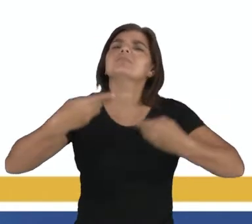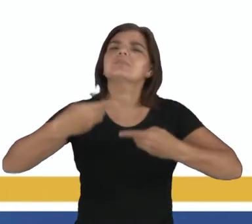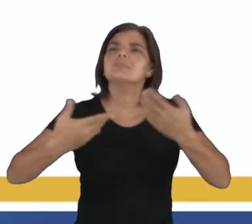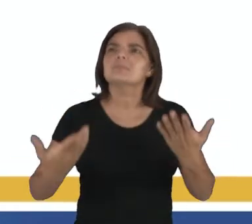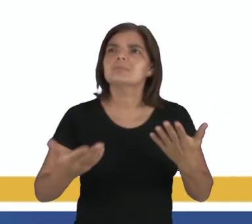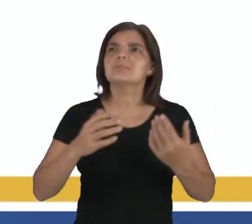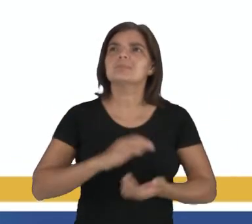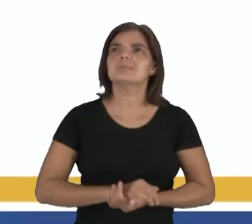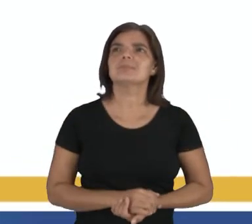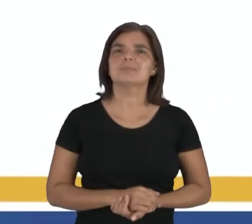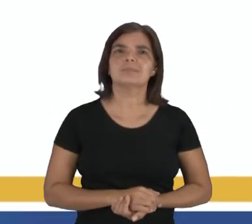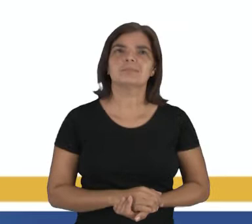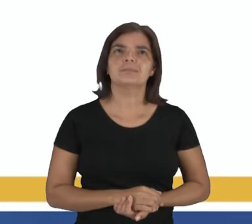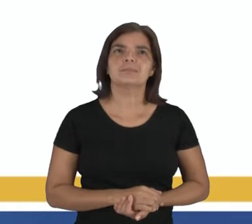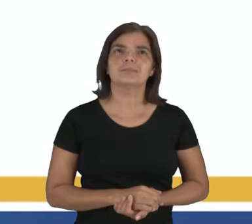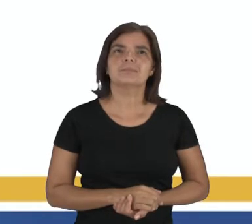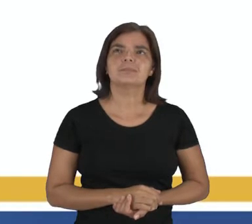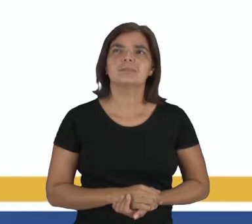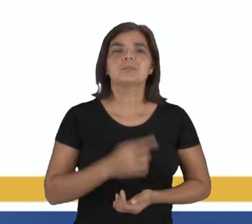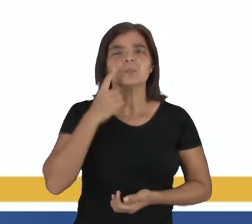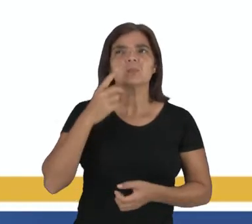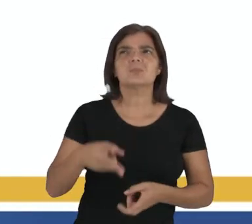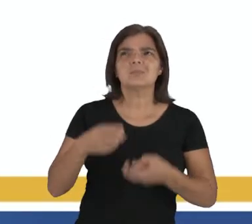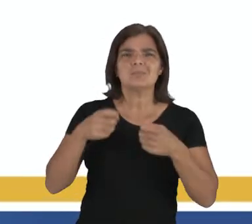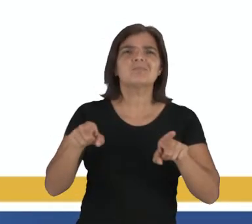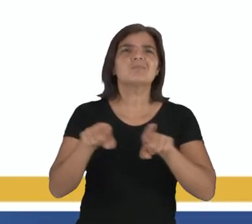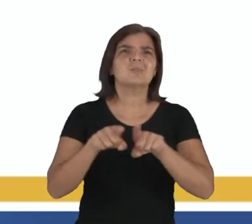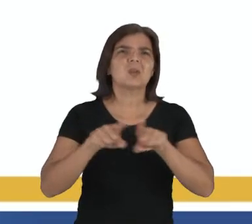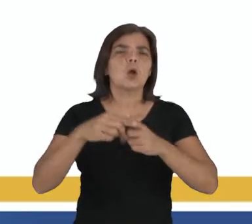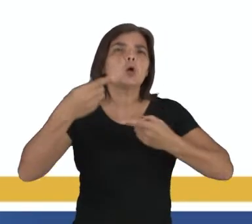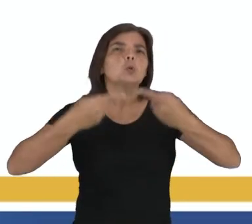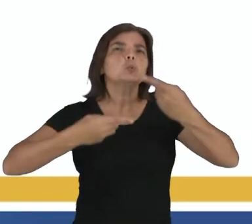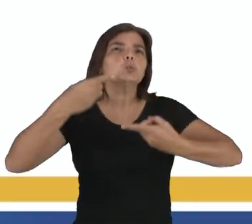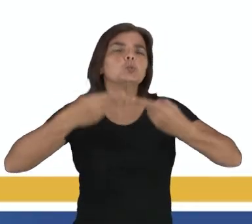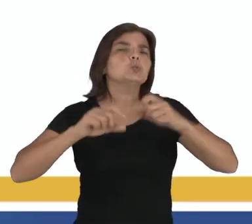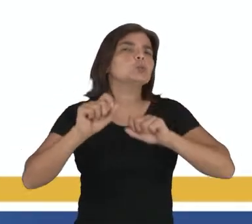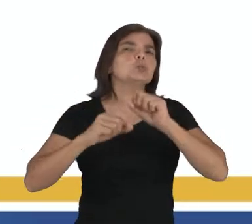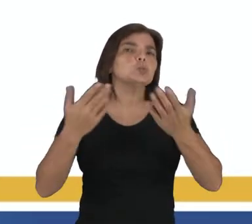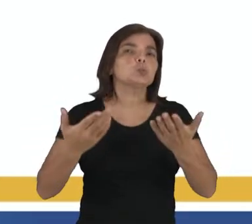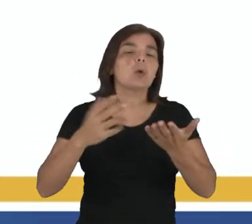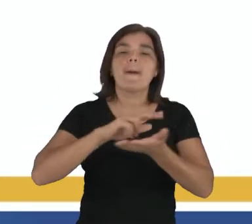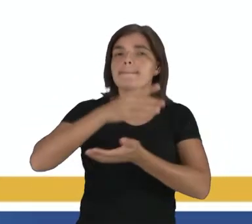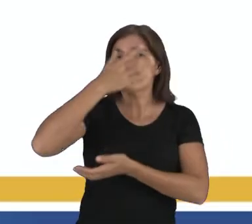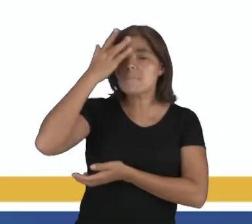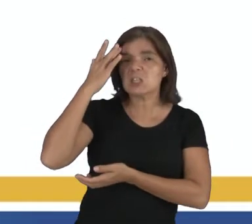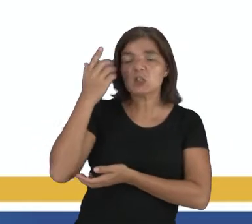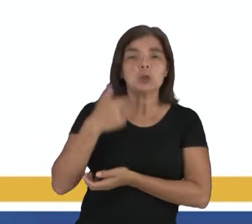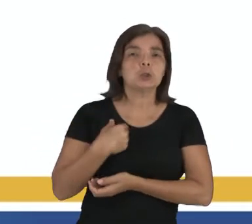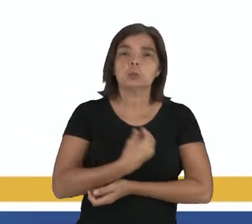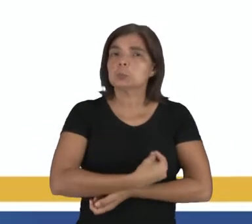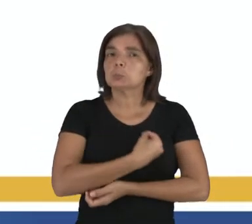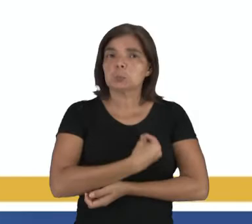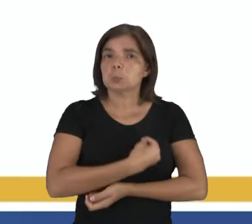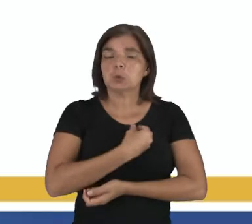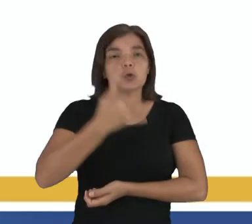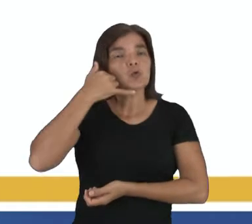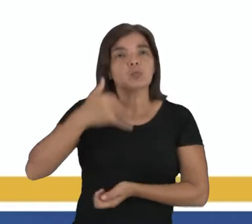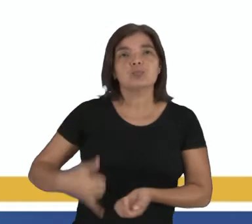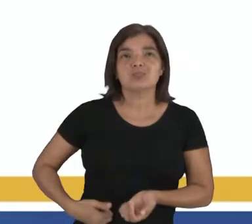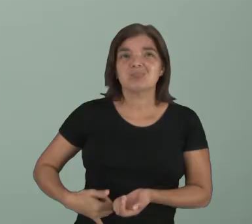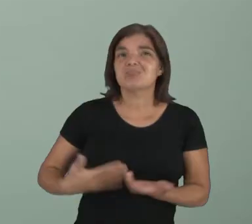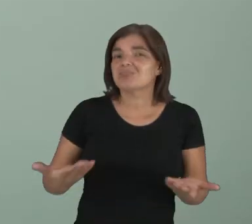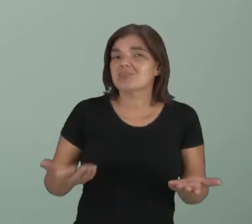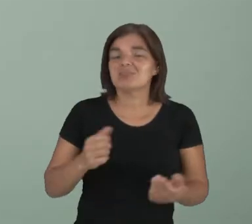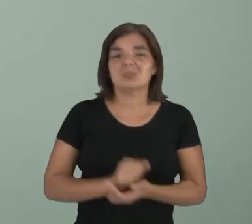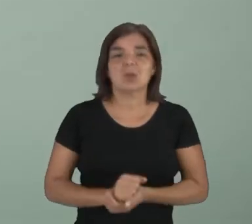autor está discutindo? Você percebeu que ele discute o fato de muitas pessoas não viverem sem o celular,